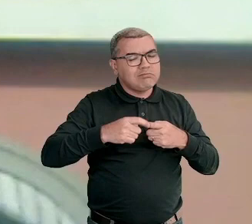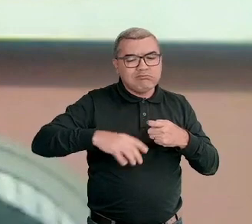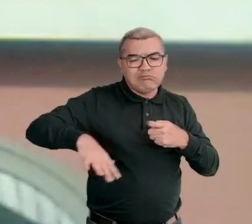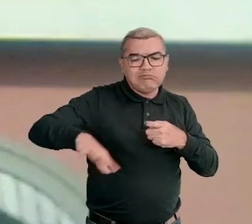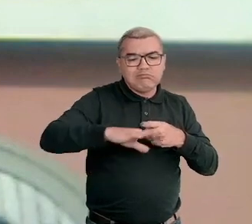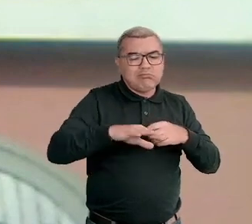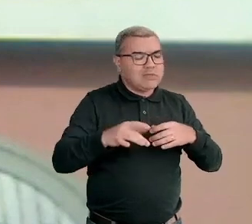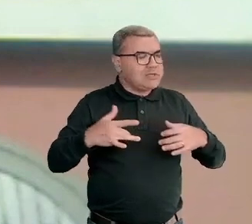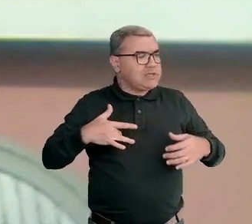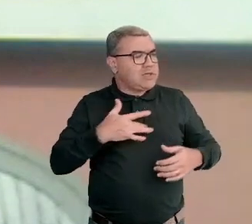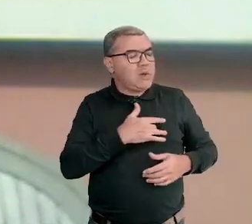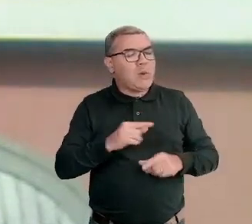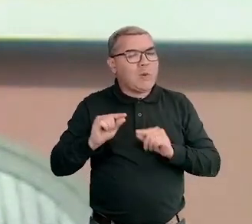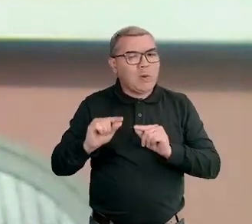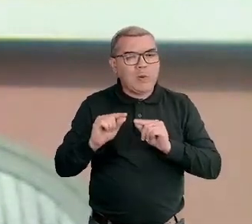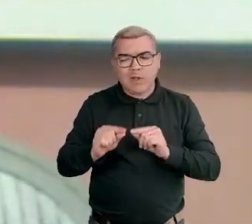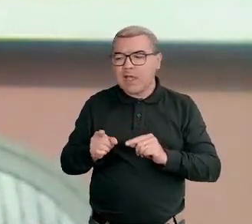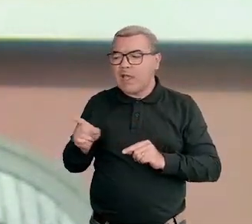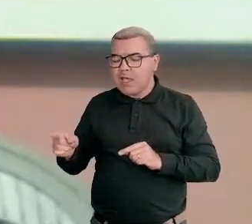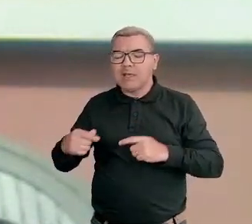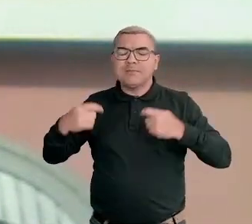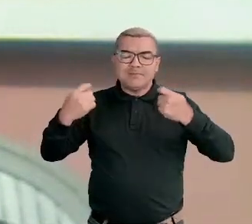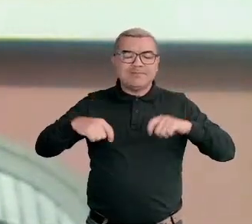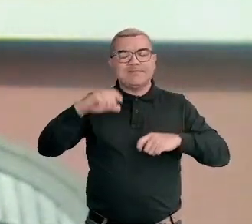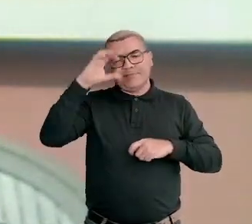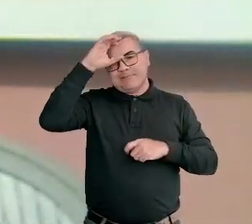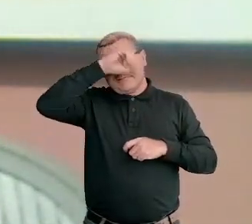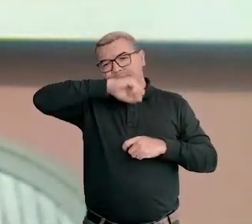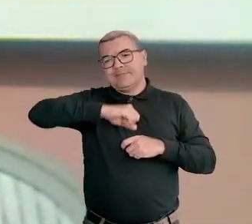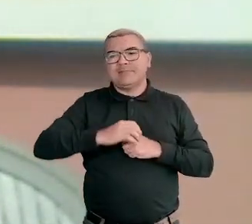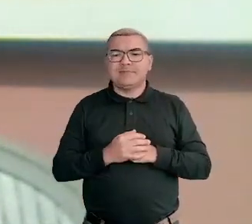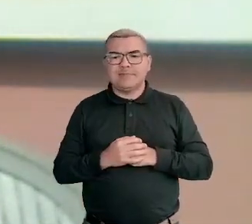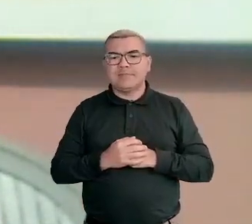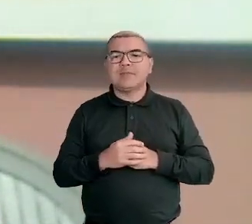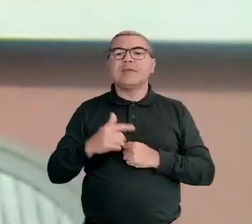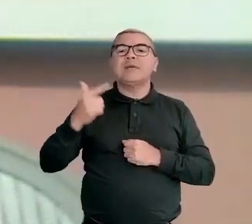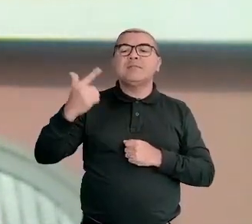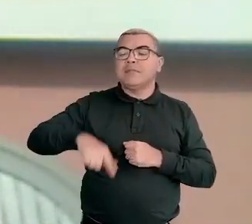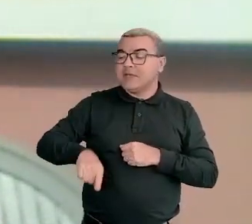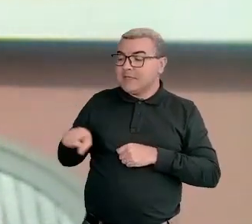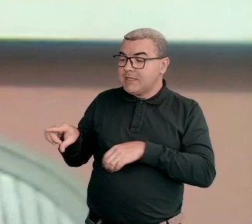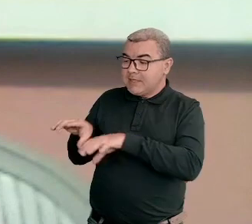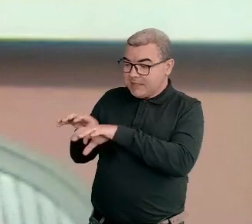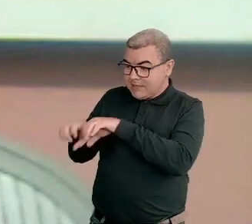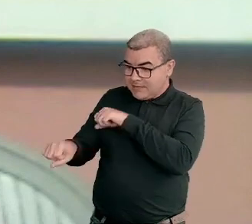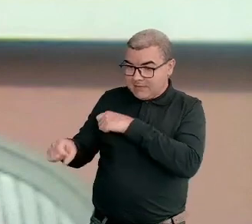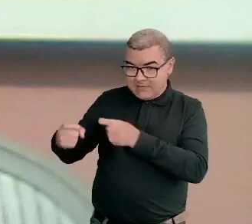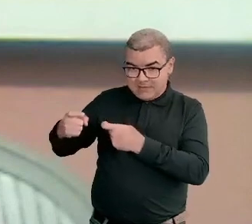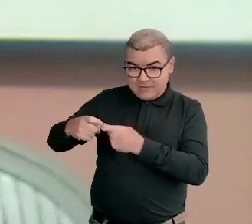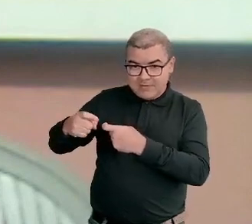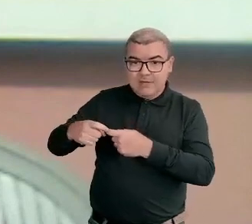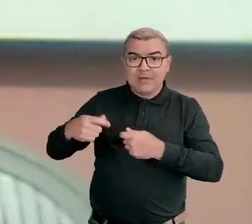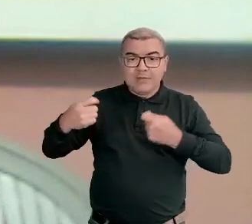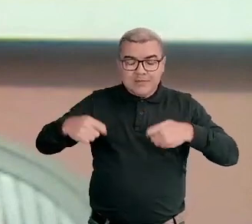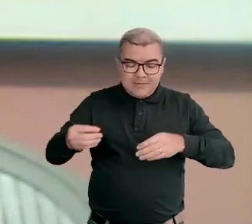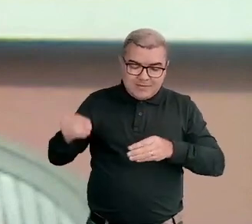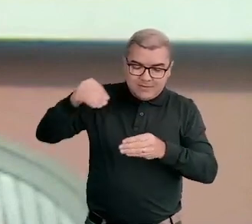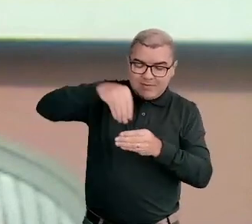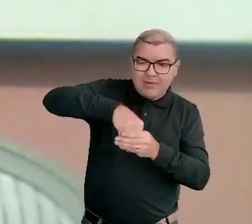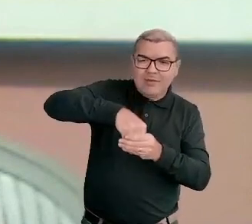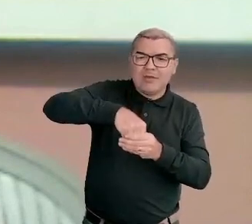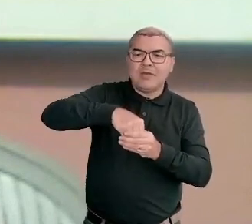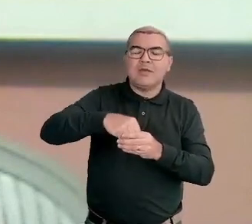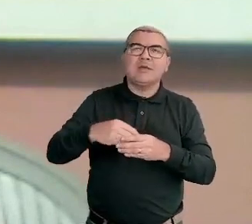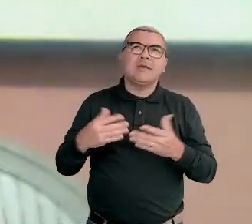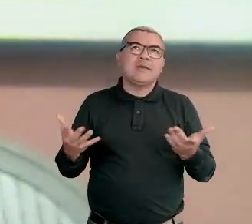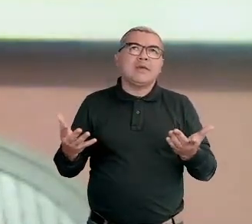ele ganhe condições até de escolher o que ele quer fazer, né? E a formação tem que incluir, Arnaldo, tem